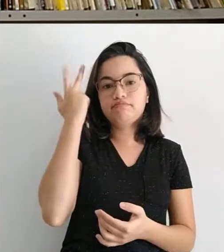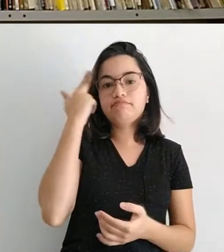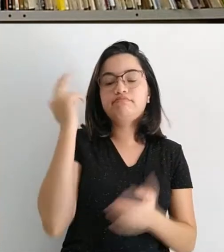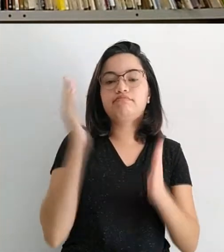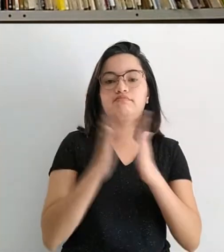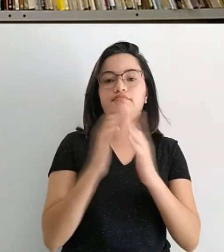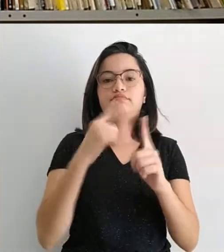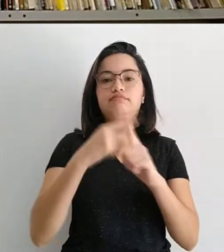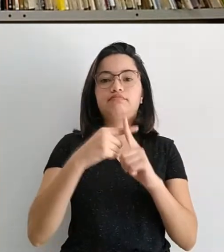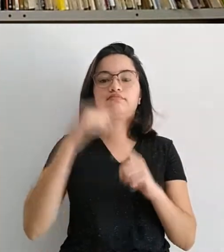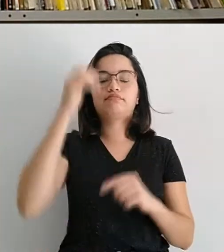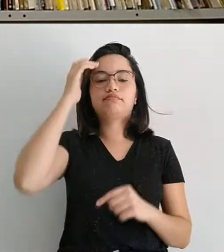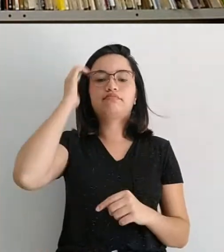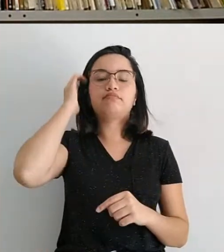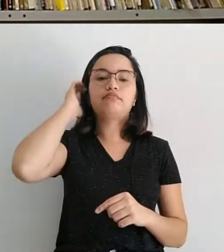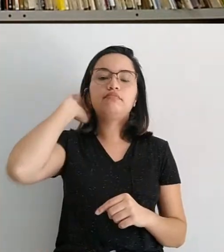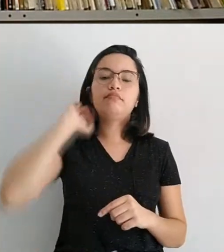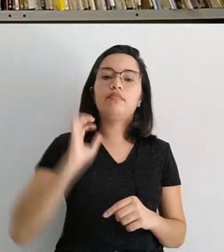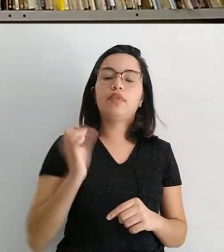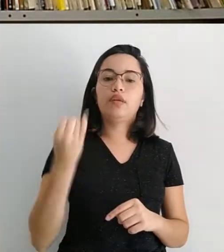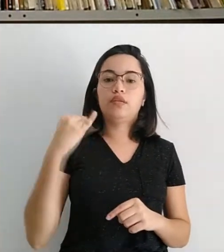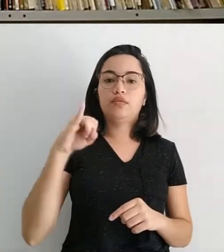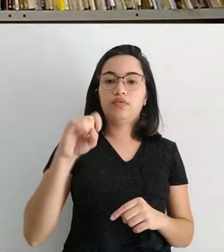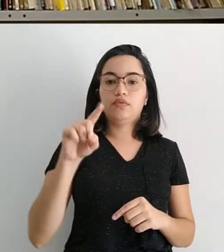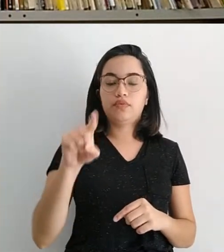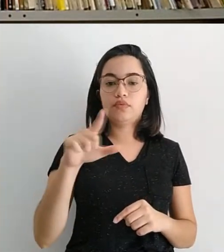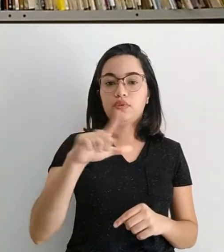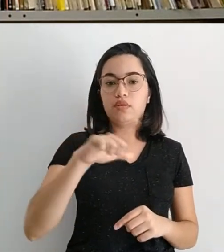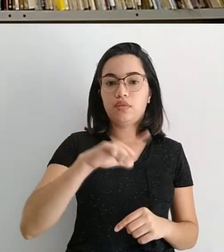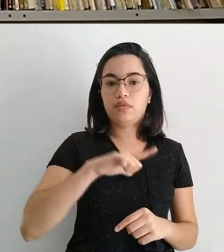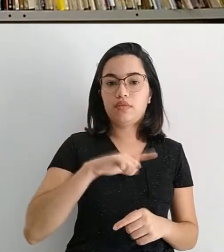normais da igreja. Se você tem